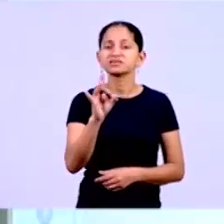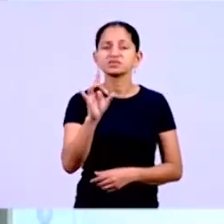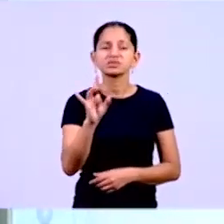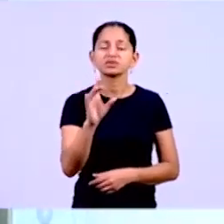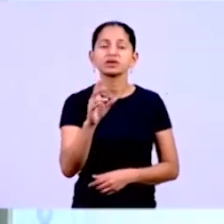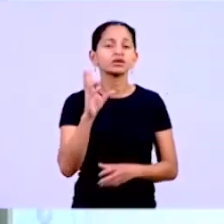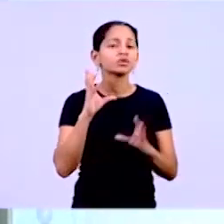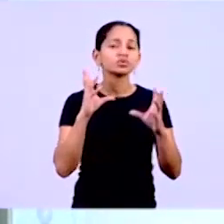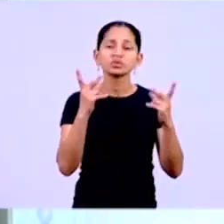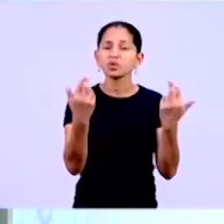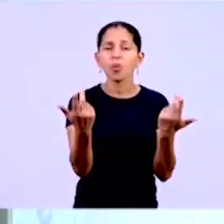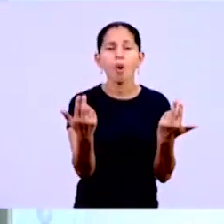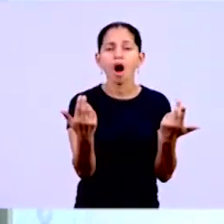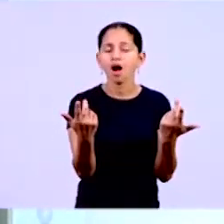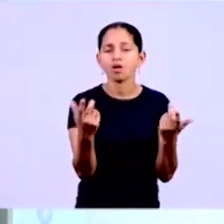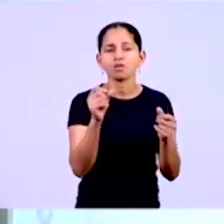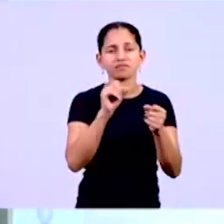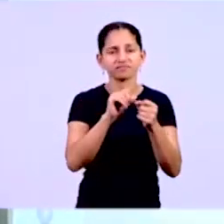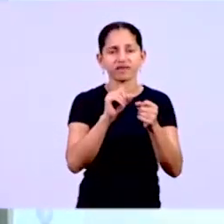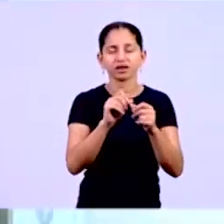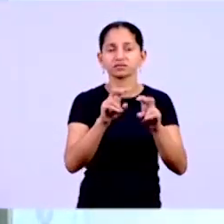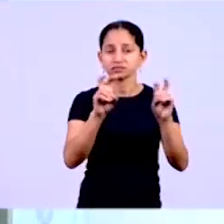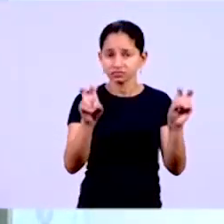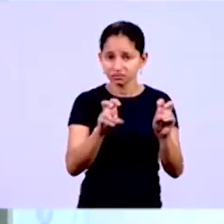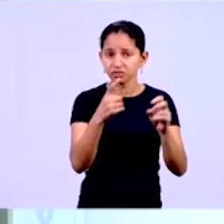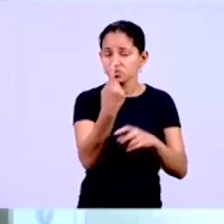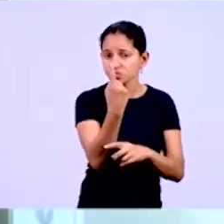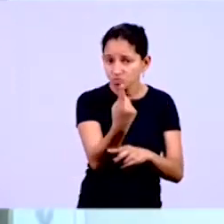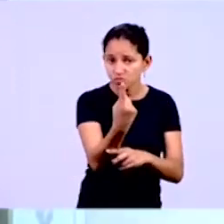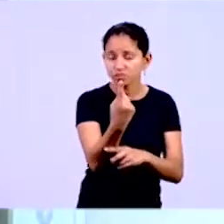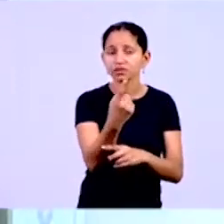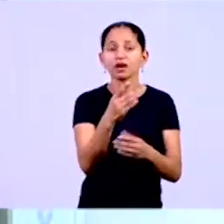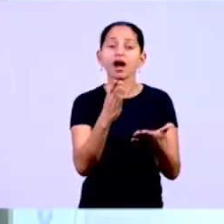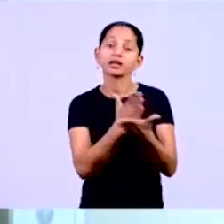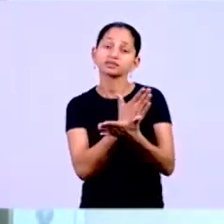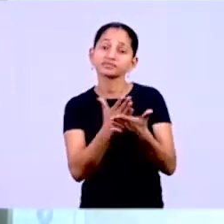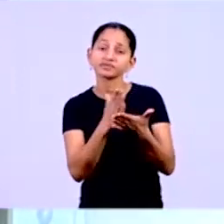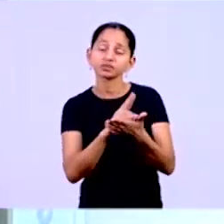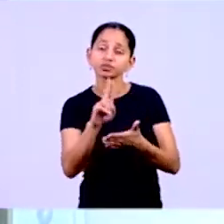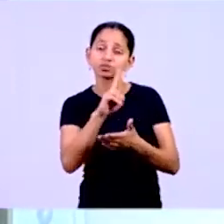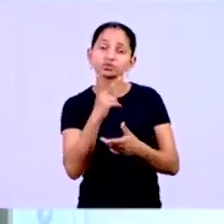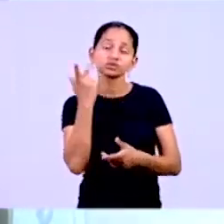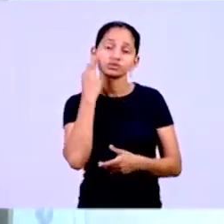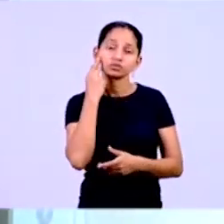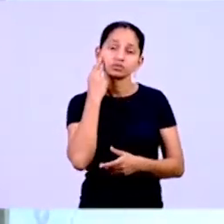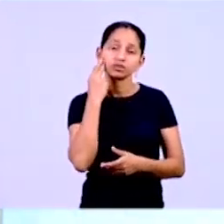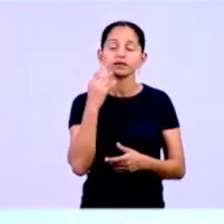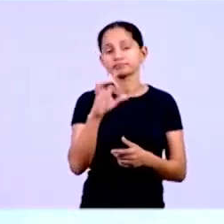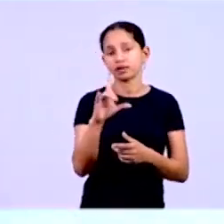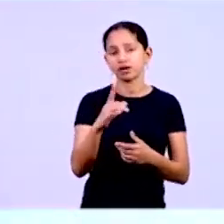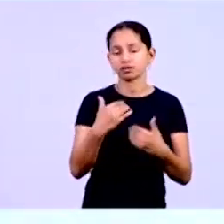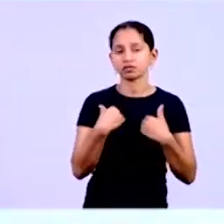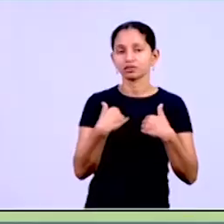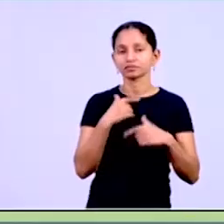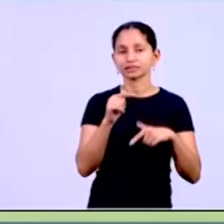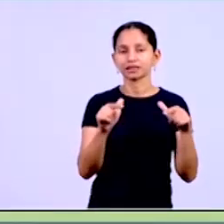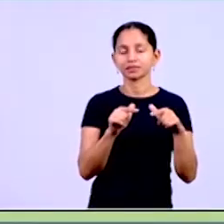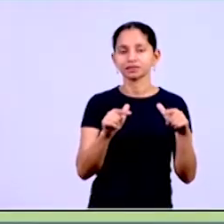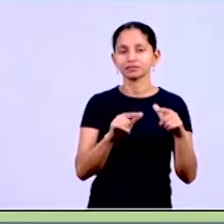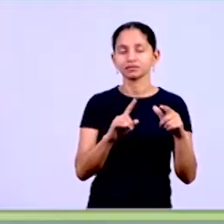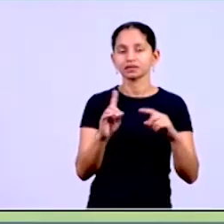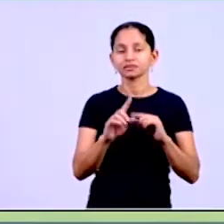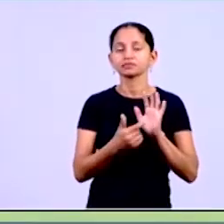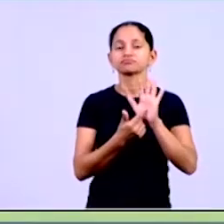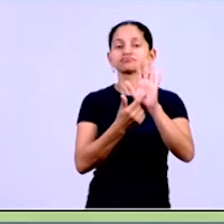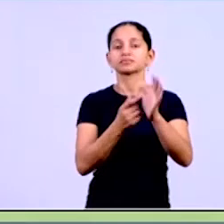máquina é servidor e cliente ao mesmo tempo. Mas em um determinado momento ela é servidor, em outro determinado momento ela é cliente.